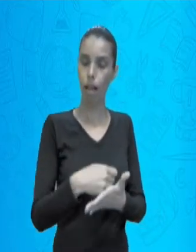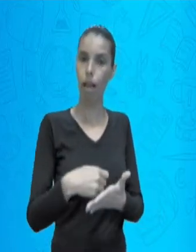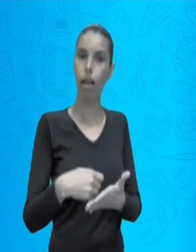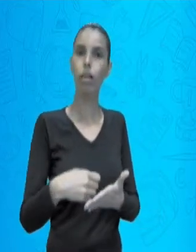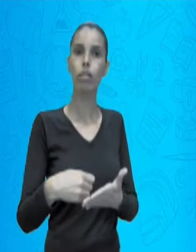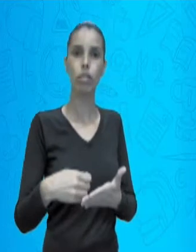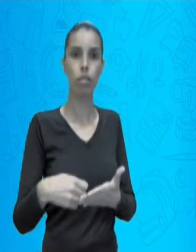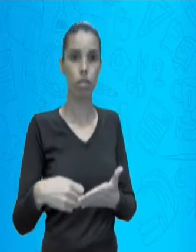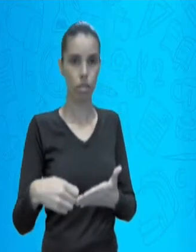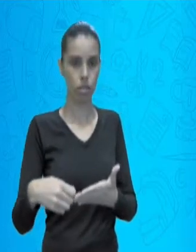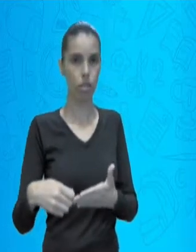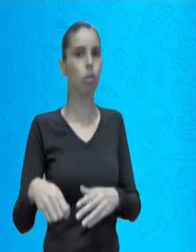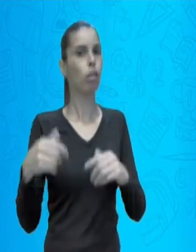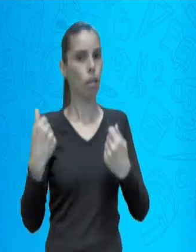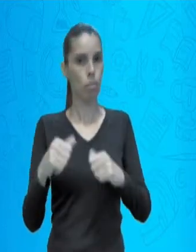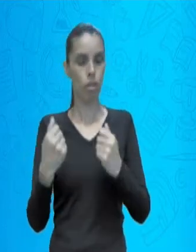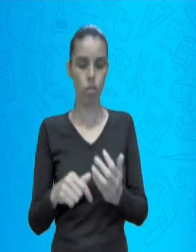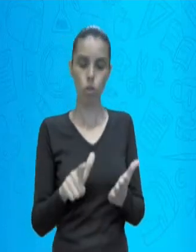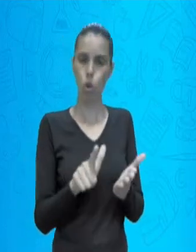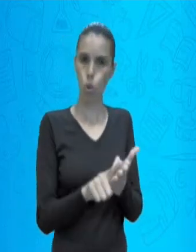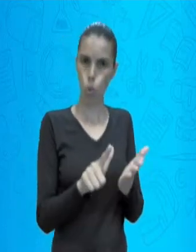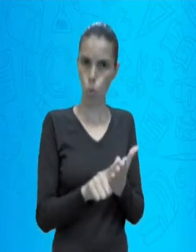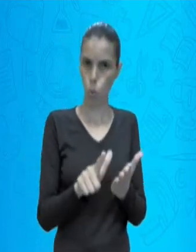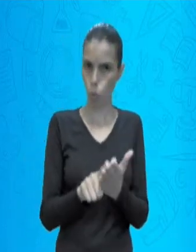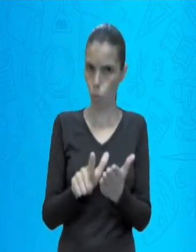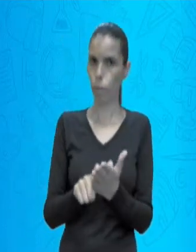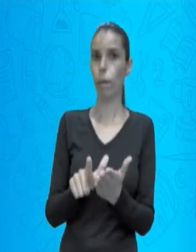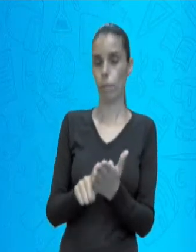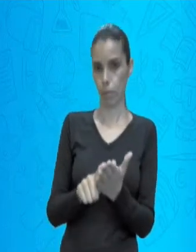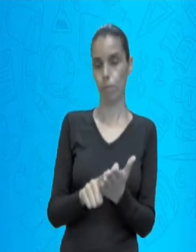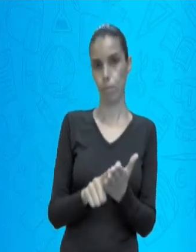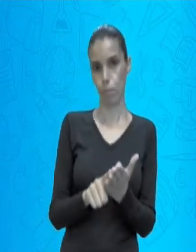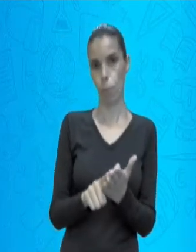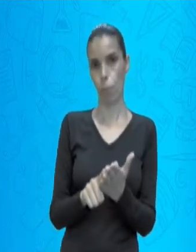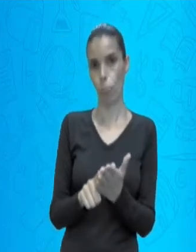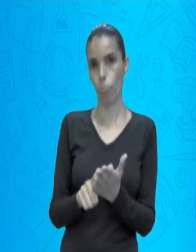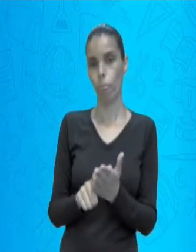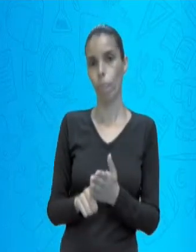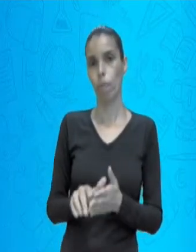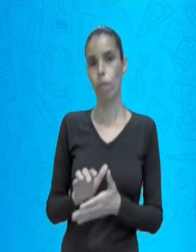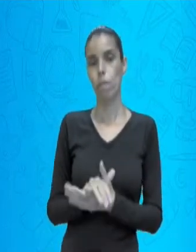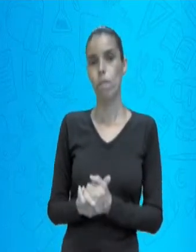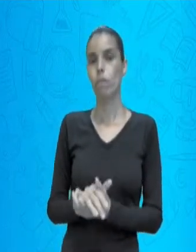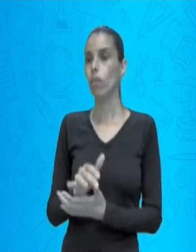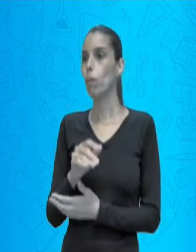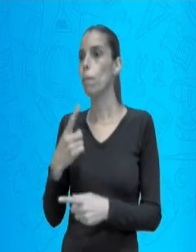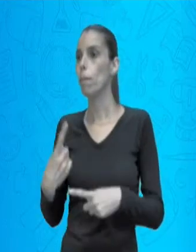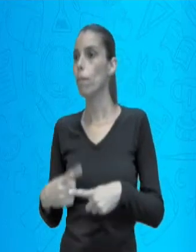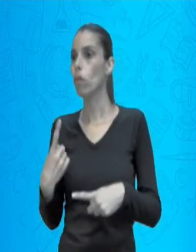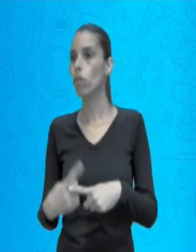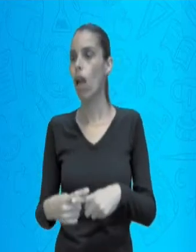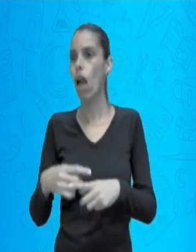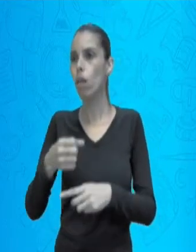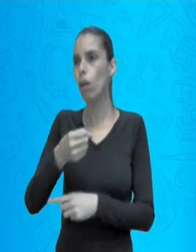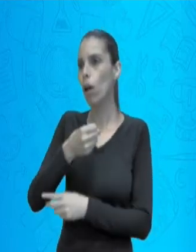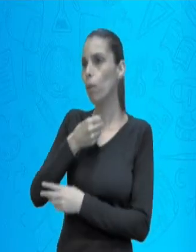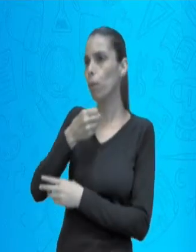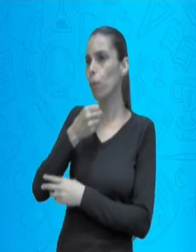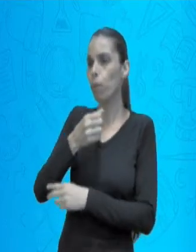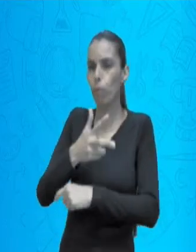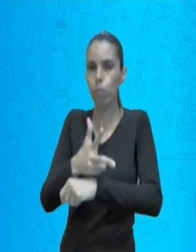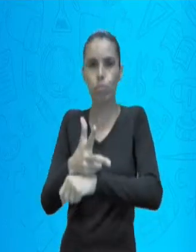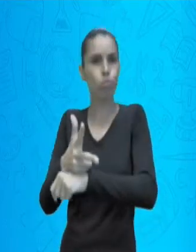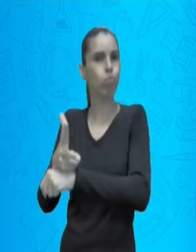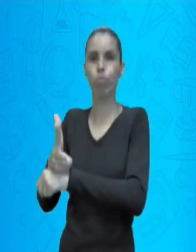estar no papel, porque nós não estamos falando de uma entrevista gravada através de um vídeo. Nós